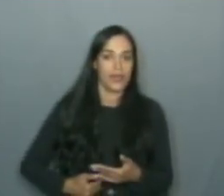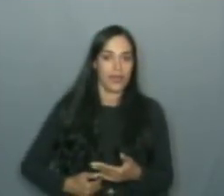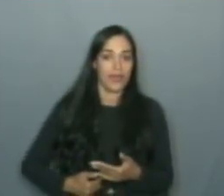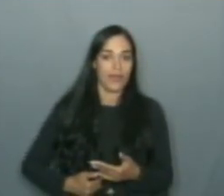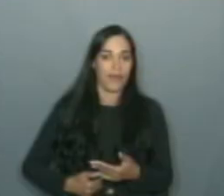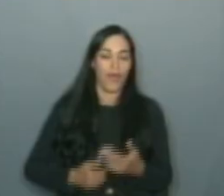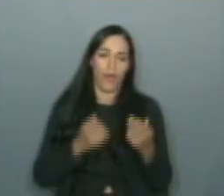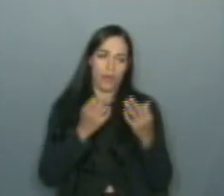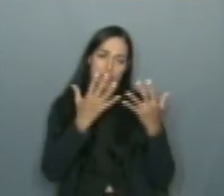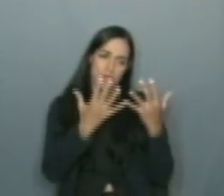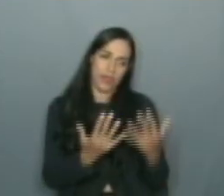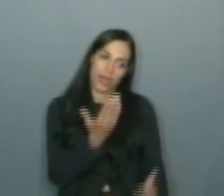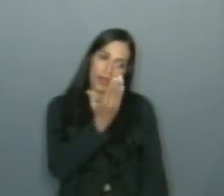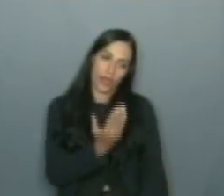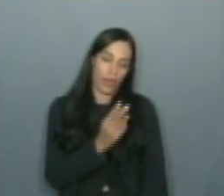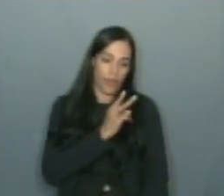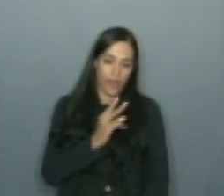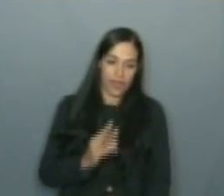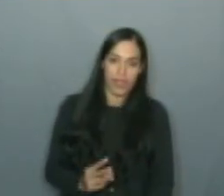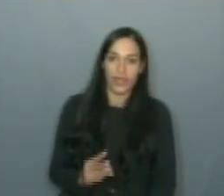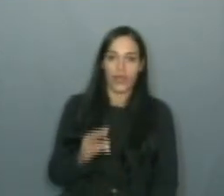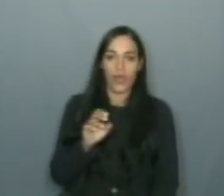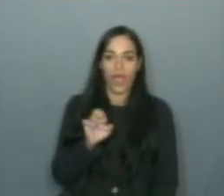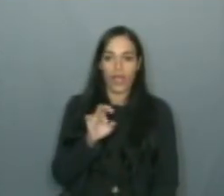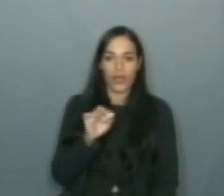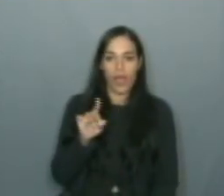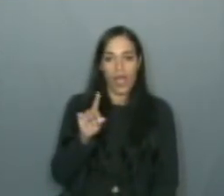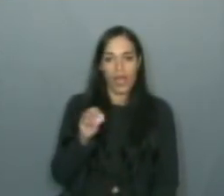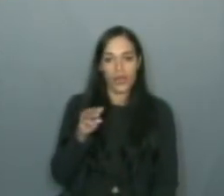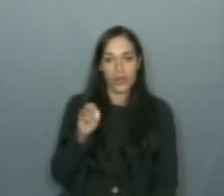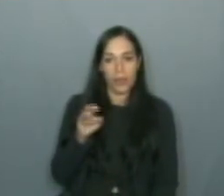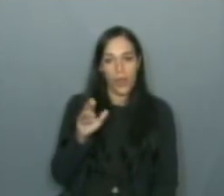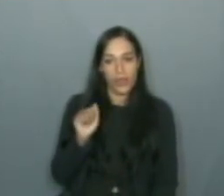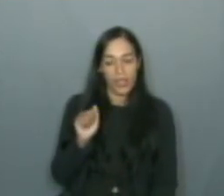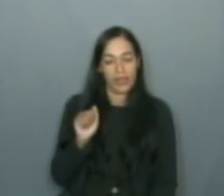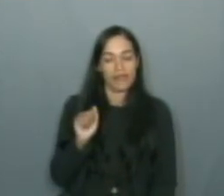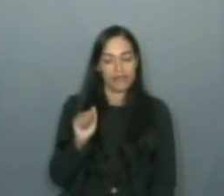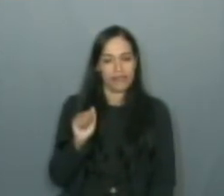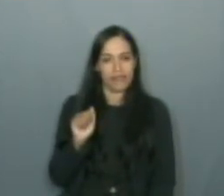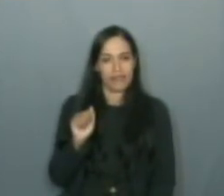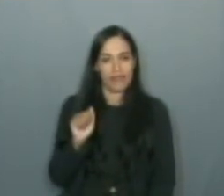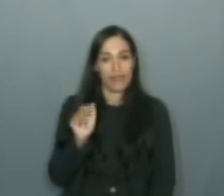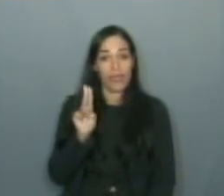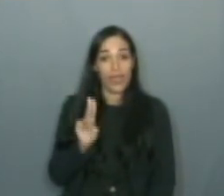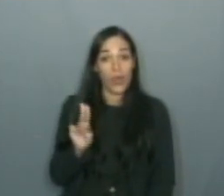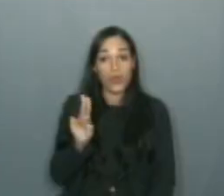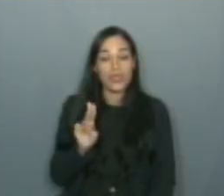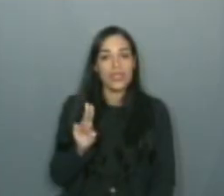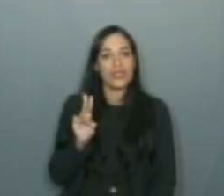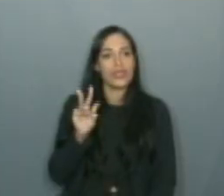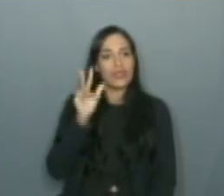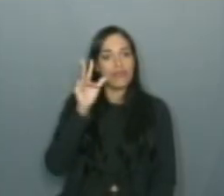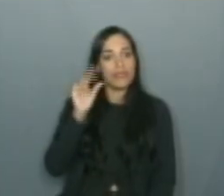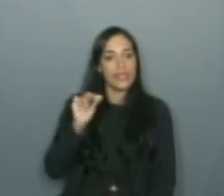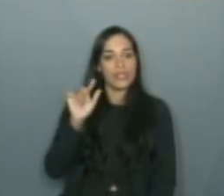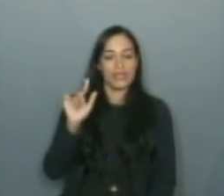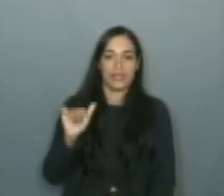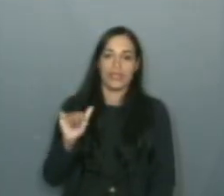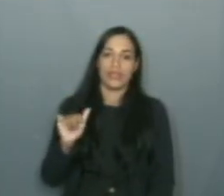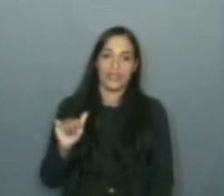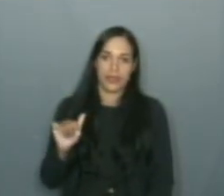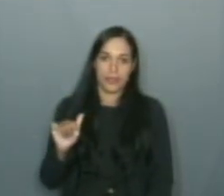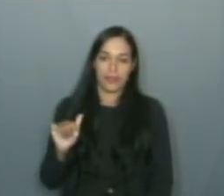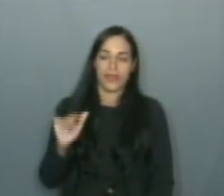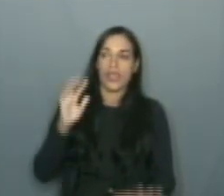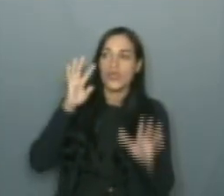bem disse o vereador que me antecedeu, Eduardo Moura, utilizar dessa expertise,